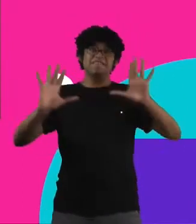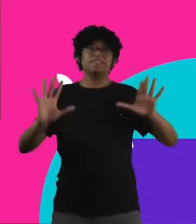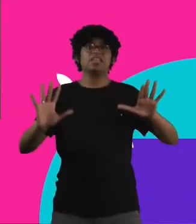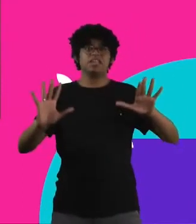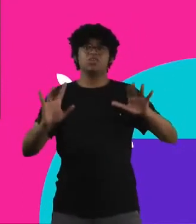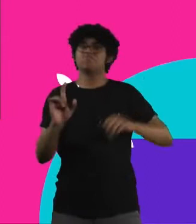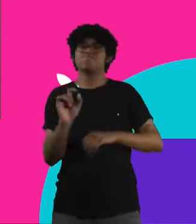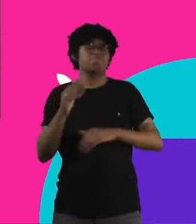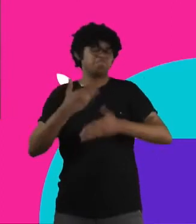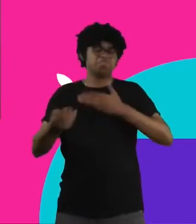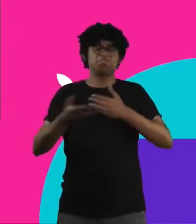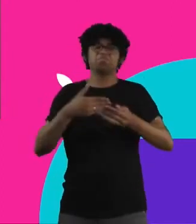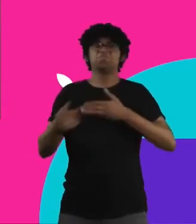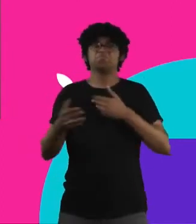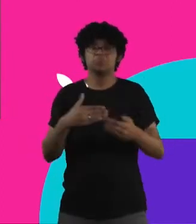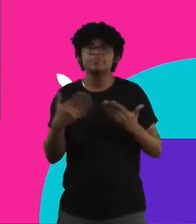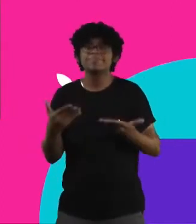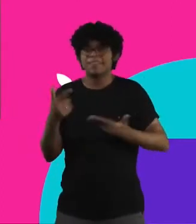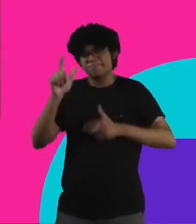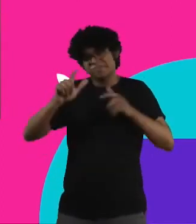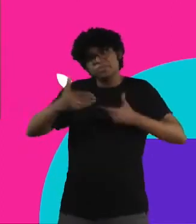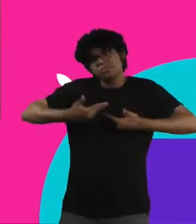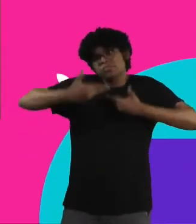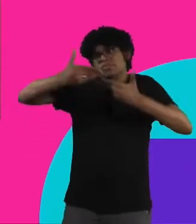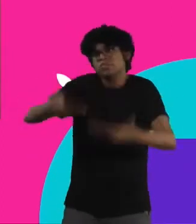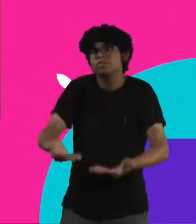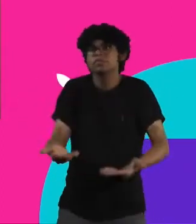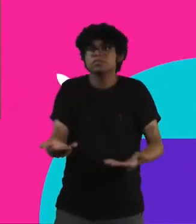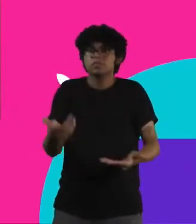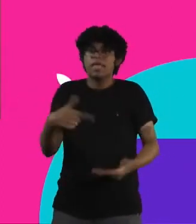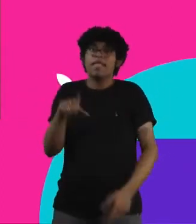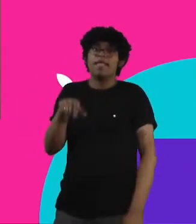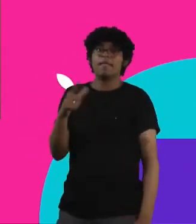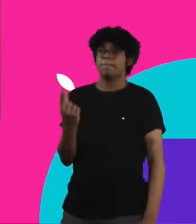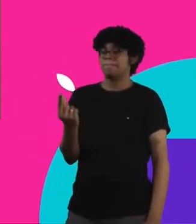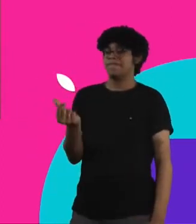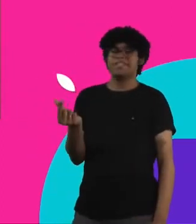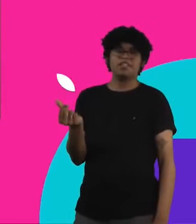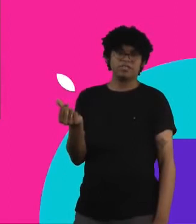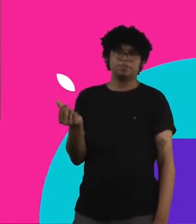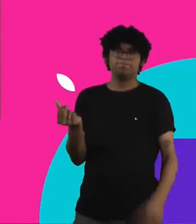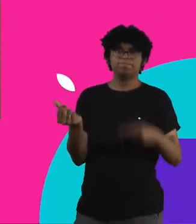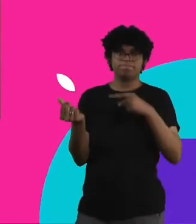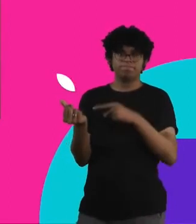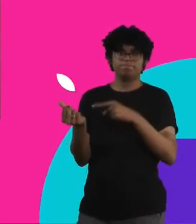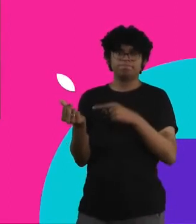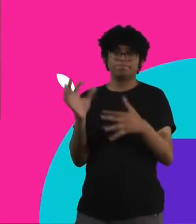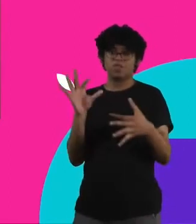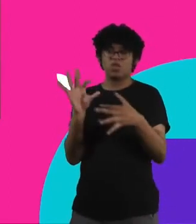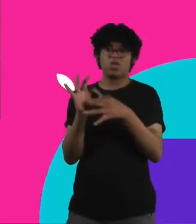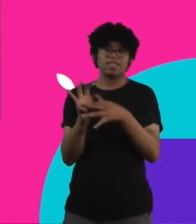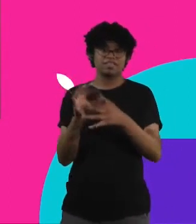Então, quando as pessoas me convidam para alguma coisa, é a questão dos valores. Você tem que estar